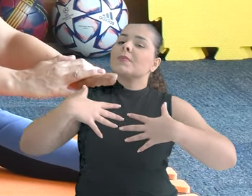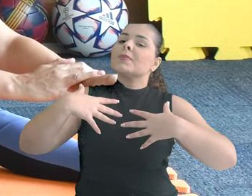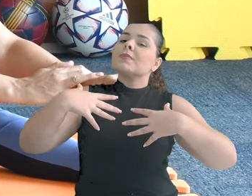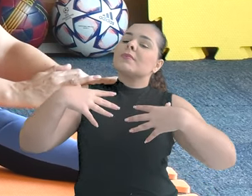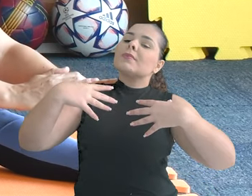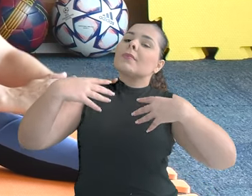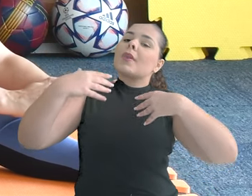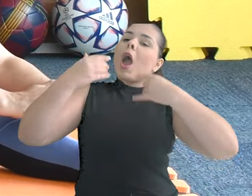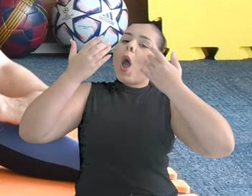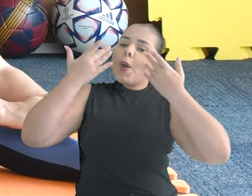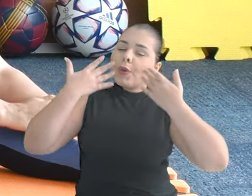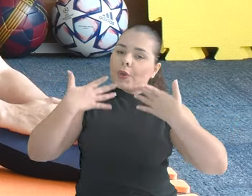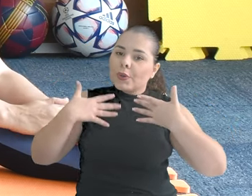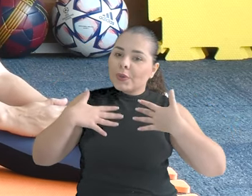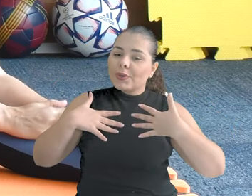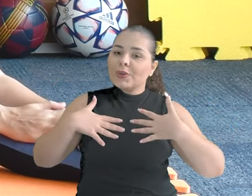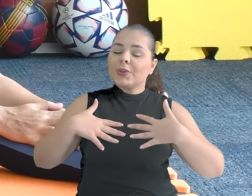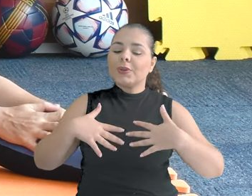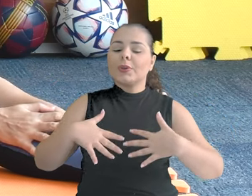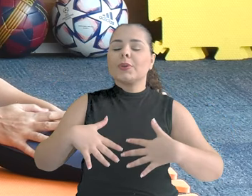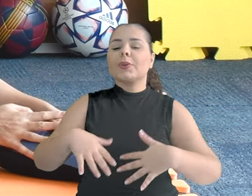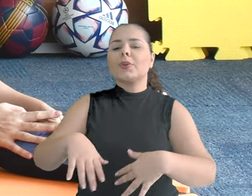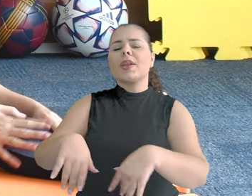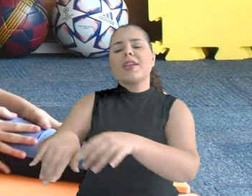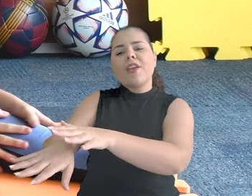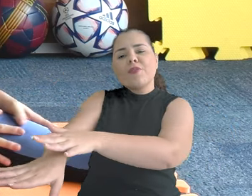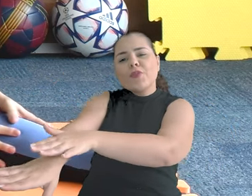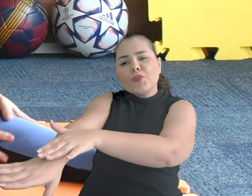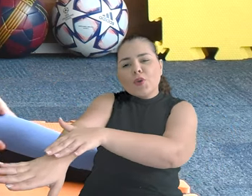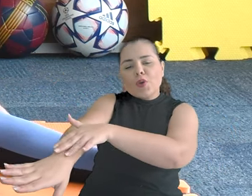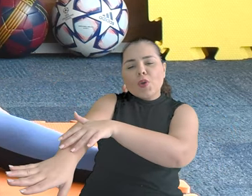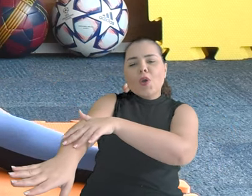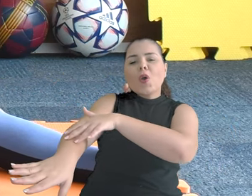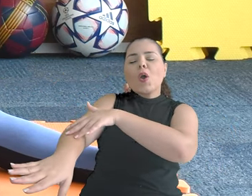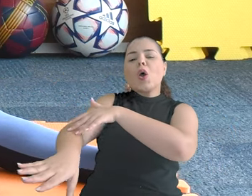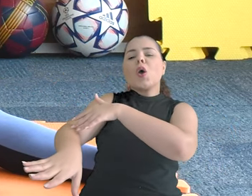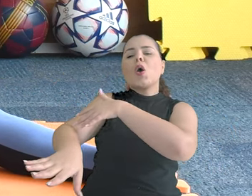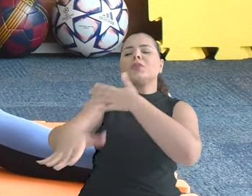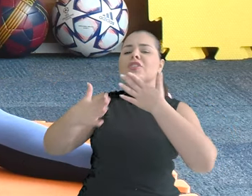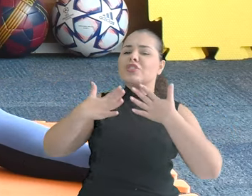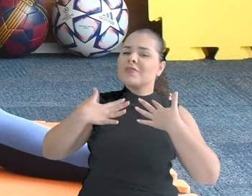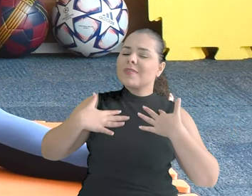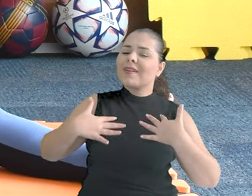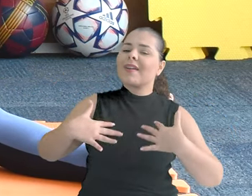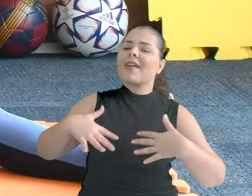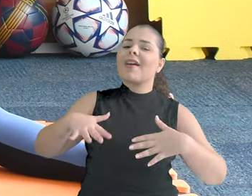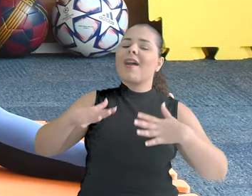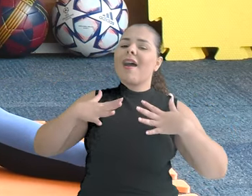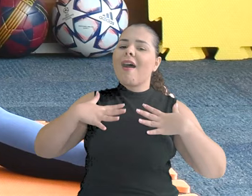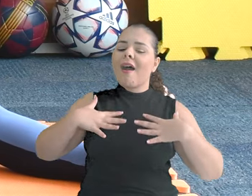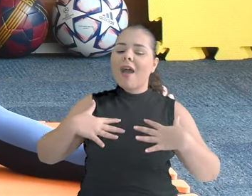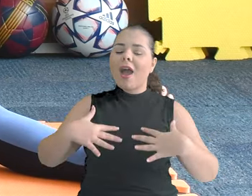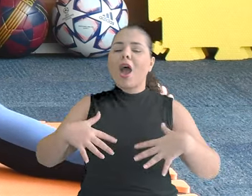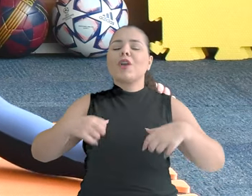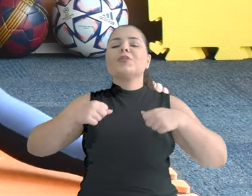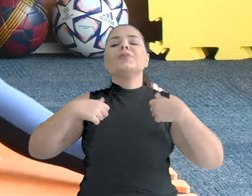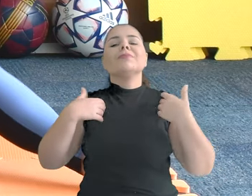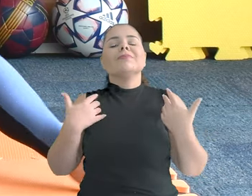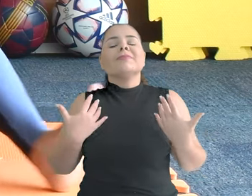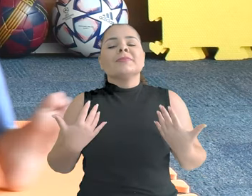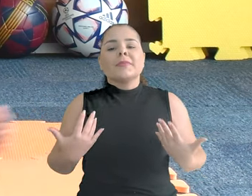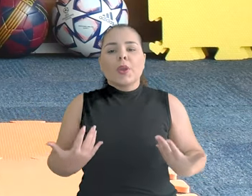Respira. Mão na perna. Volta alisando, alisando.